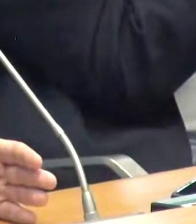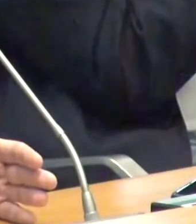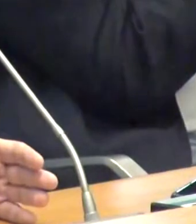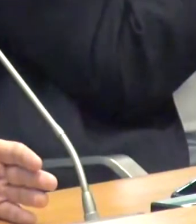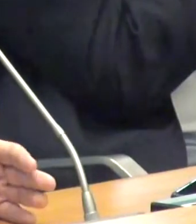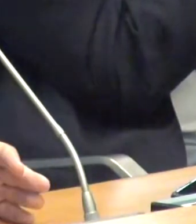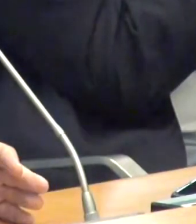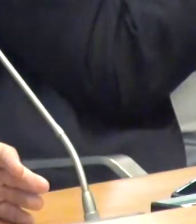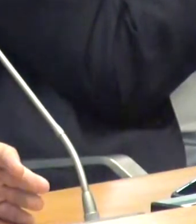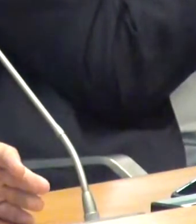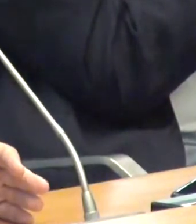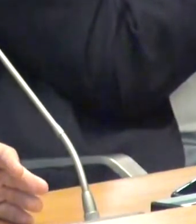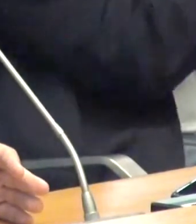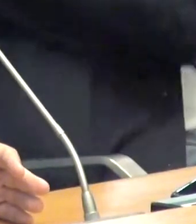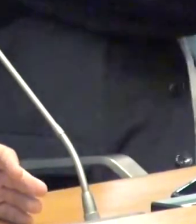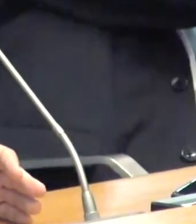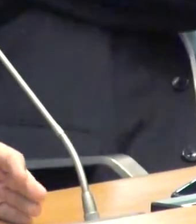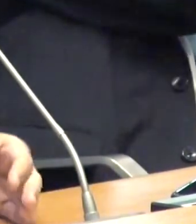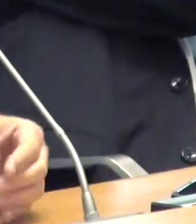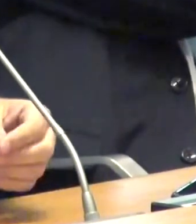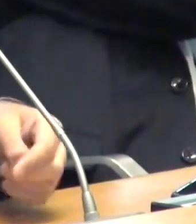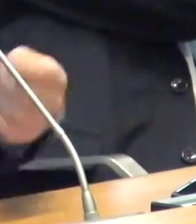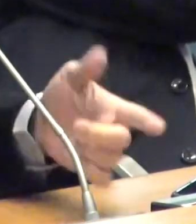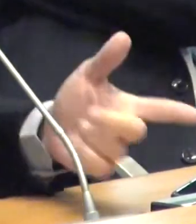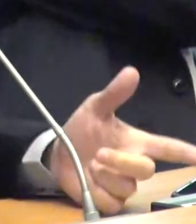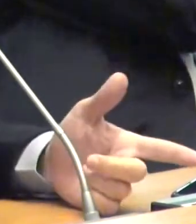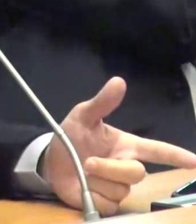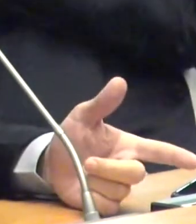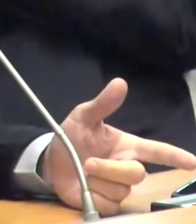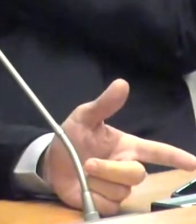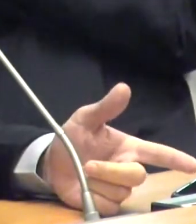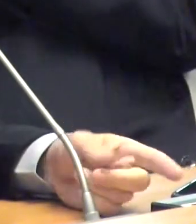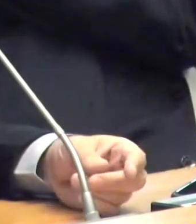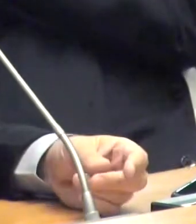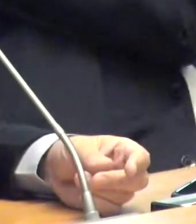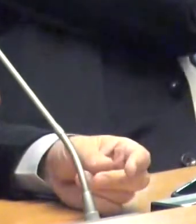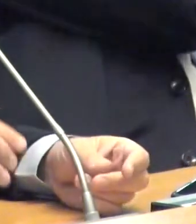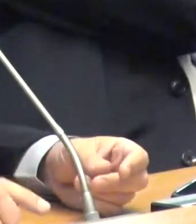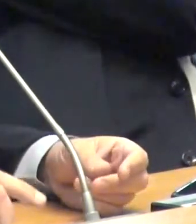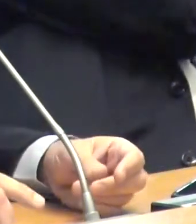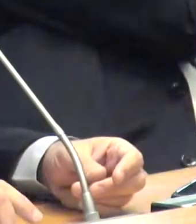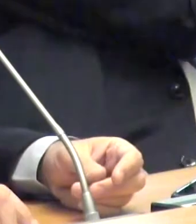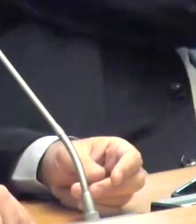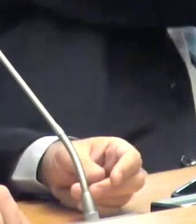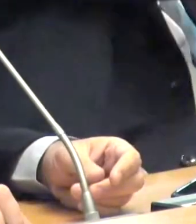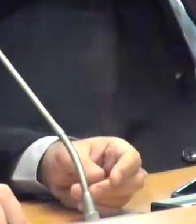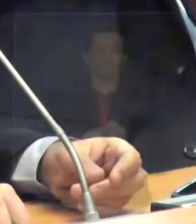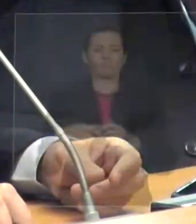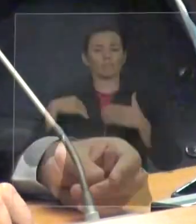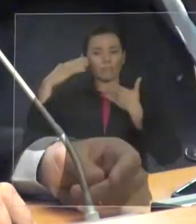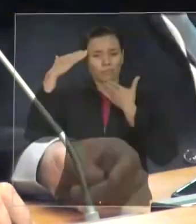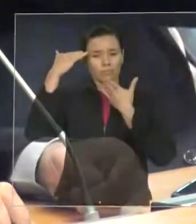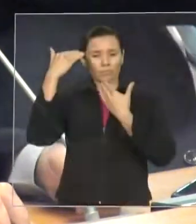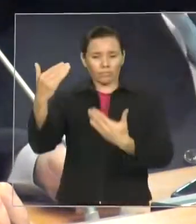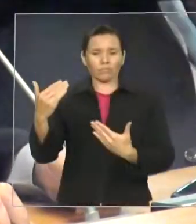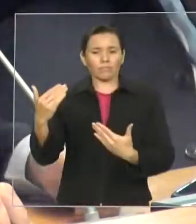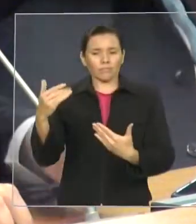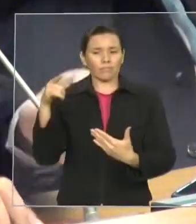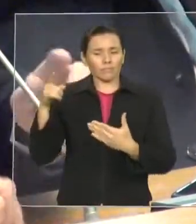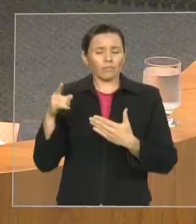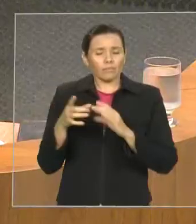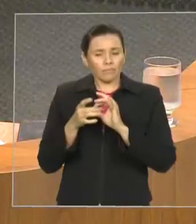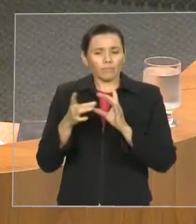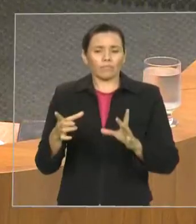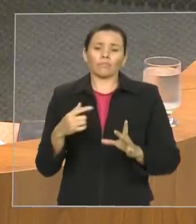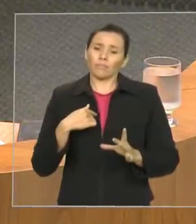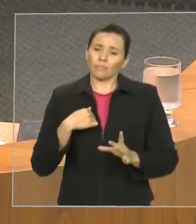as modificações, quem as fez e para quem as fez. Muito obrigado pela oportunidade, deputado Hélio. Eu que